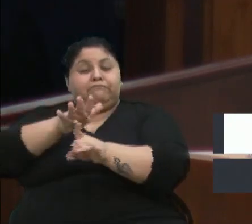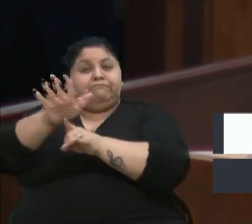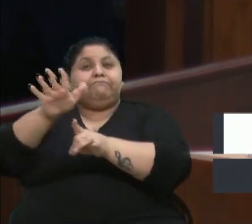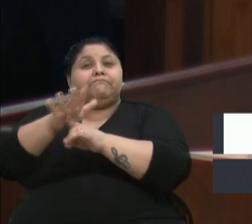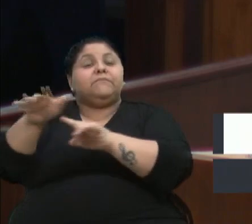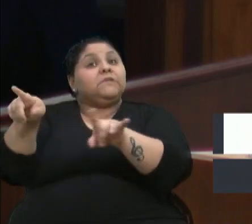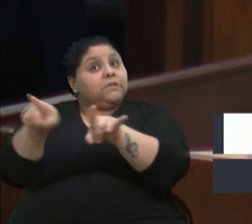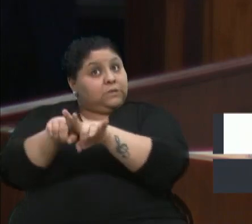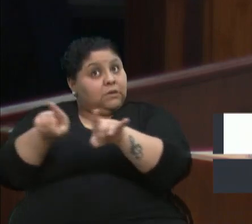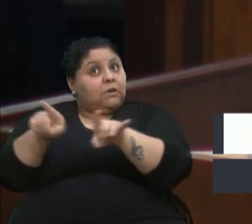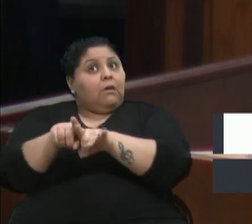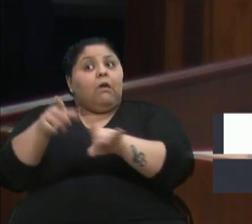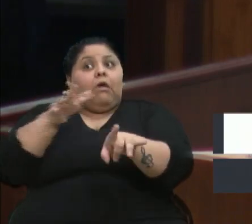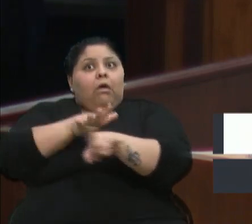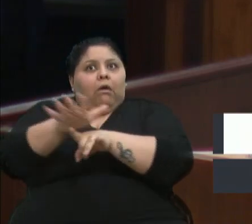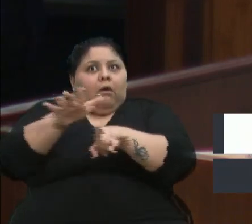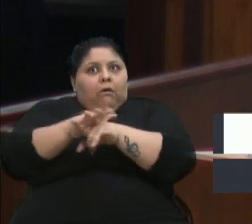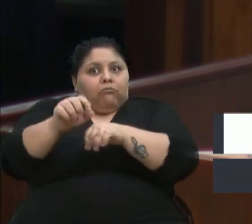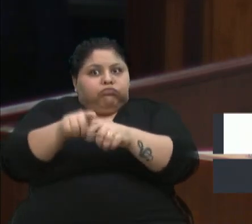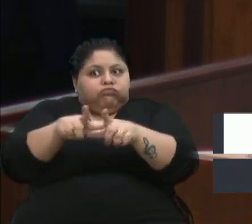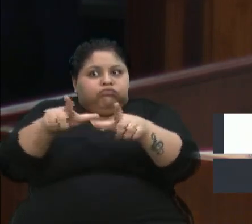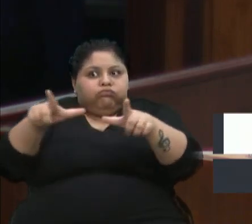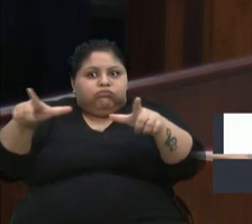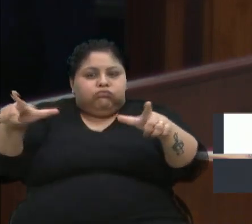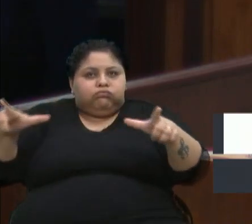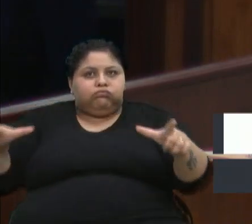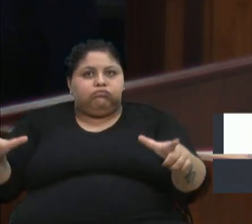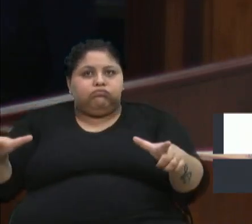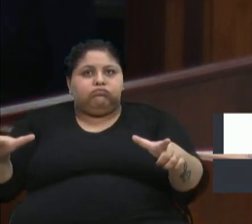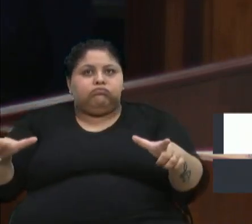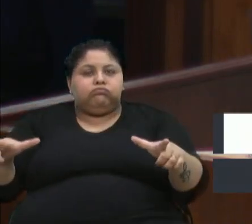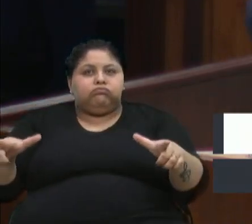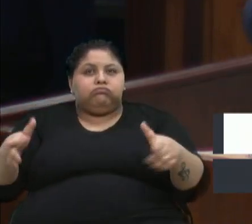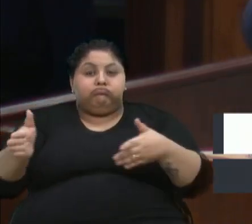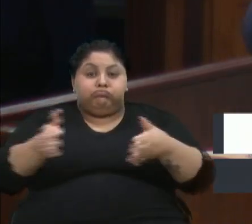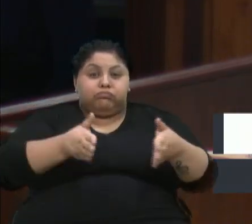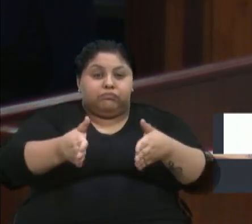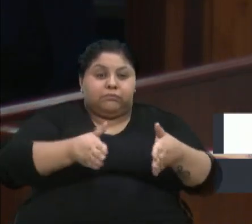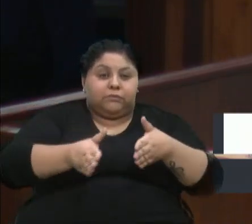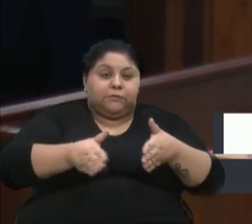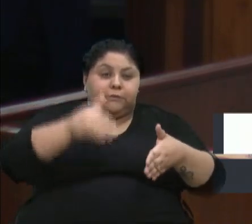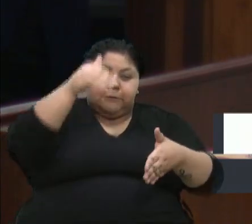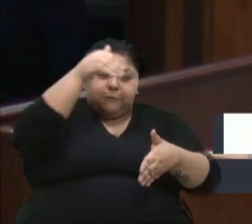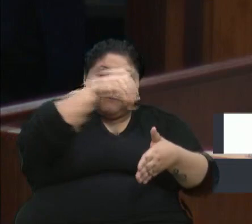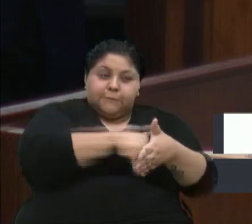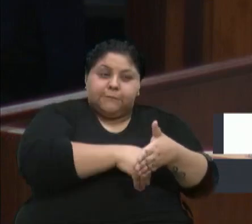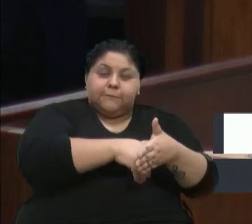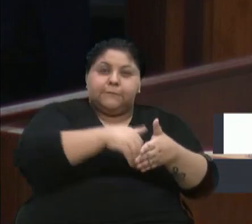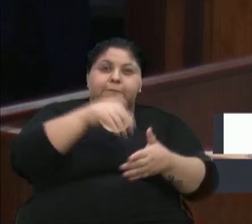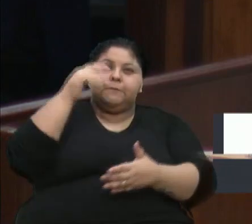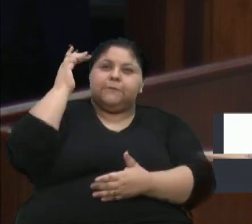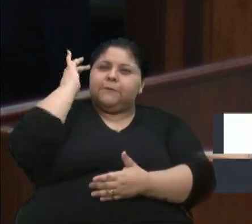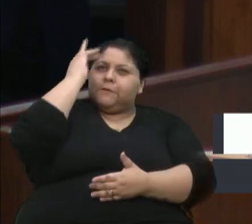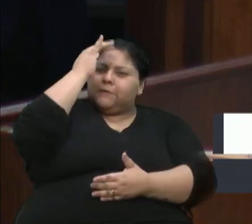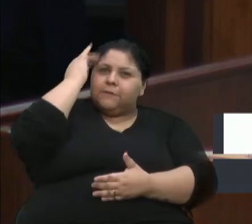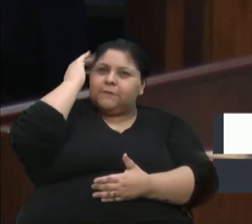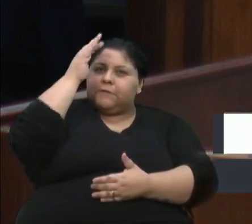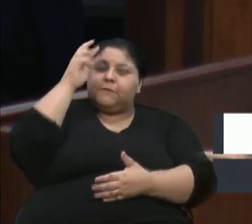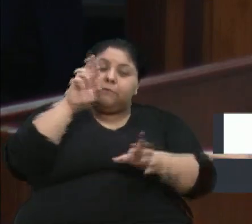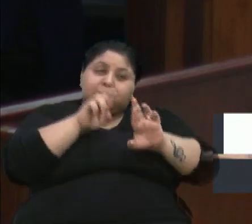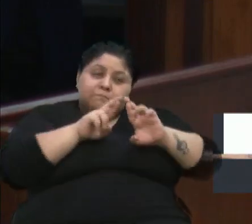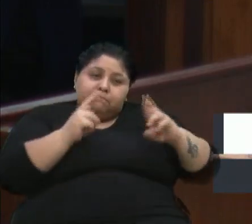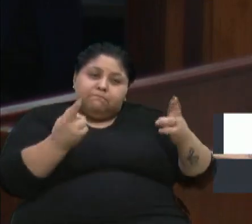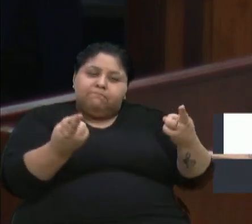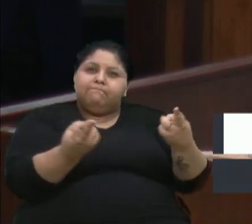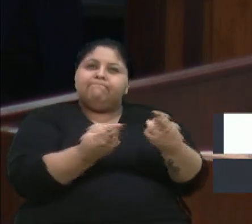inclusive demandas grandiosas, onde que, em época de eleição, o nobre prefeito esteve em reuniões